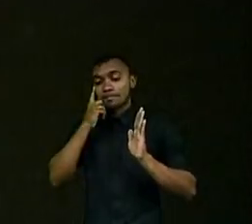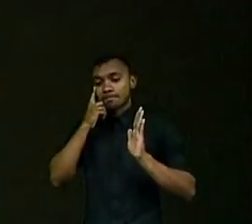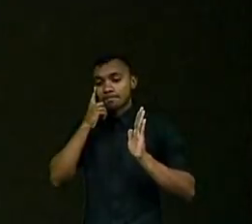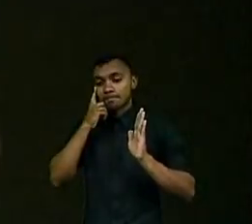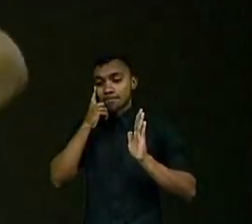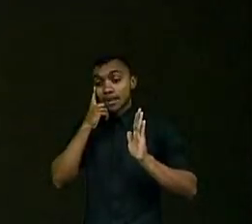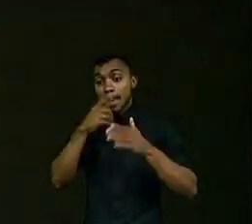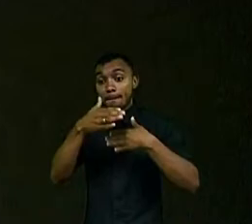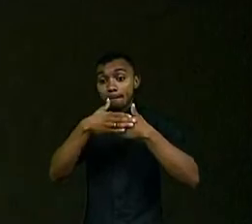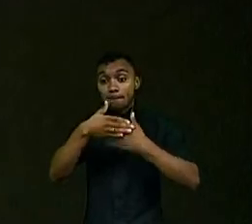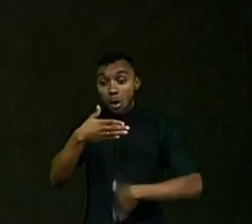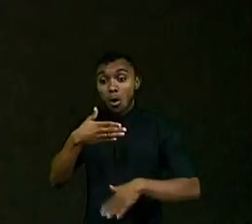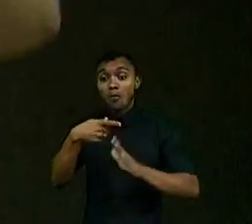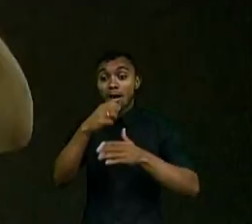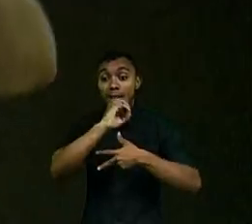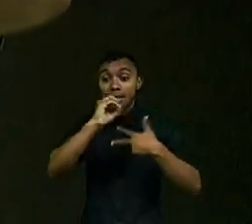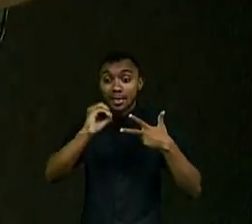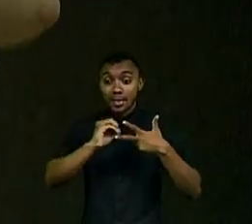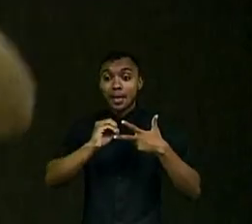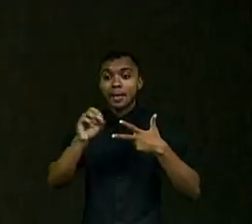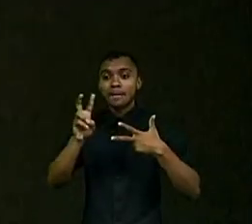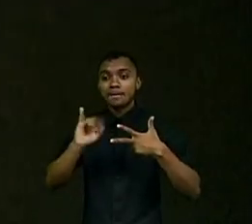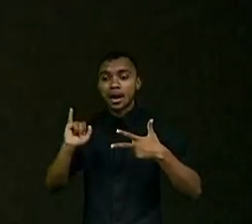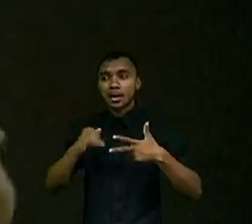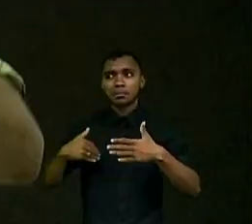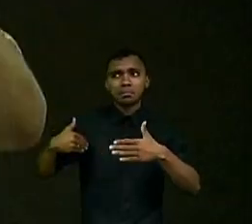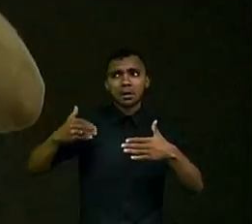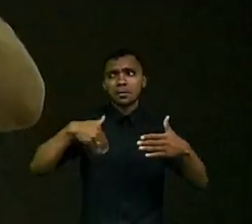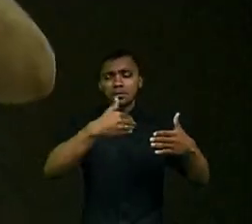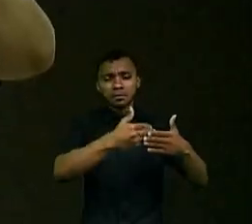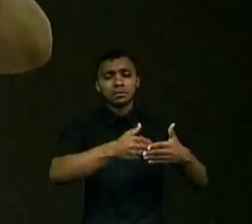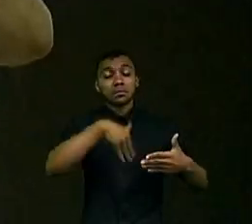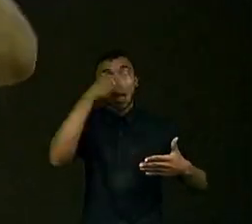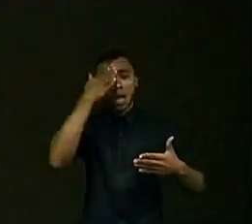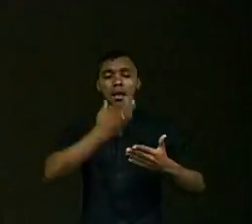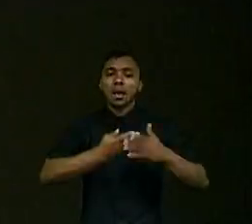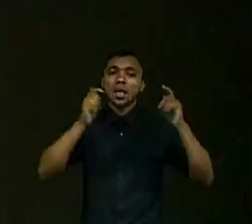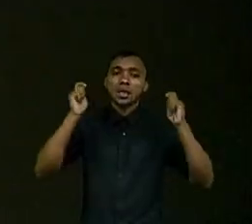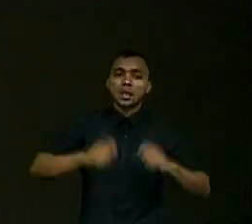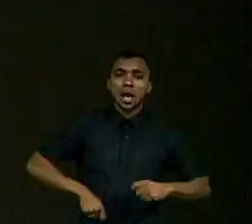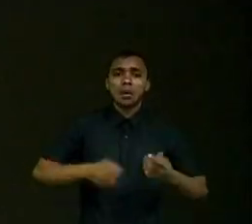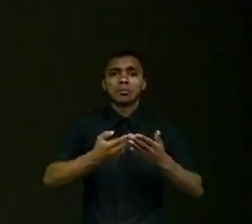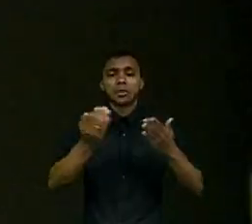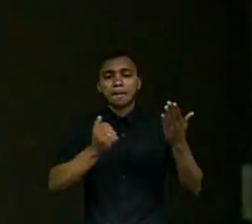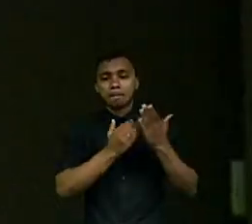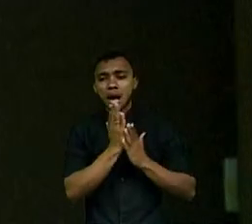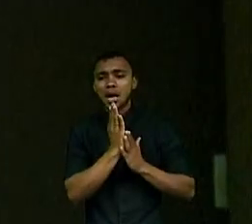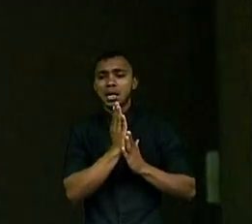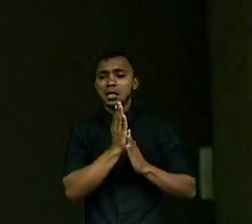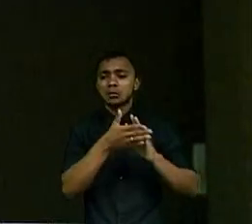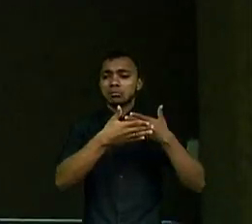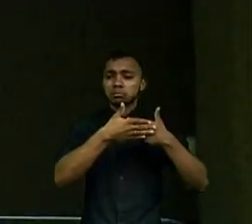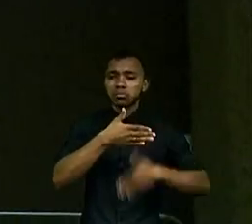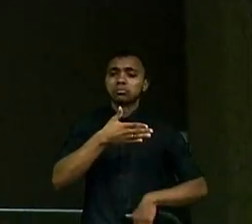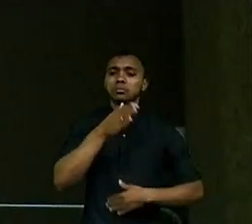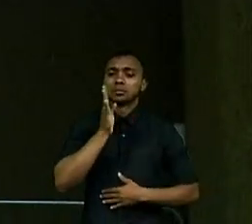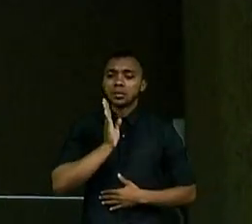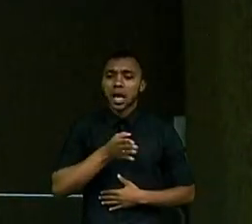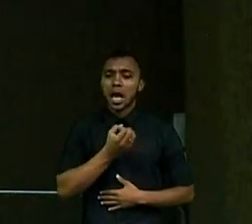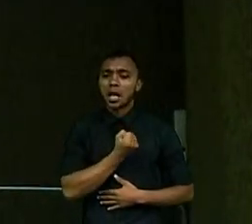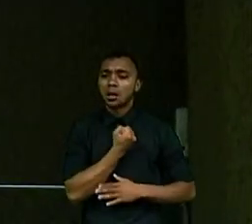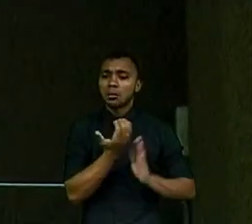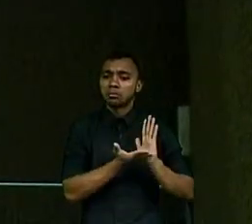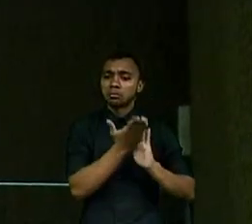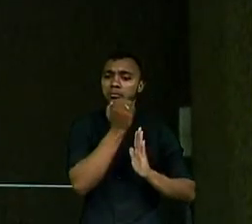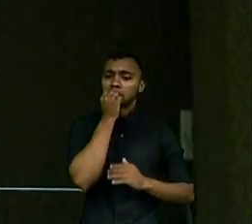acredito que vocês têm Total capacidade de fazer em boas provas tá basta